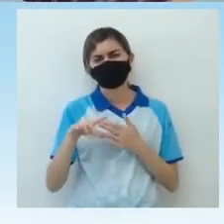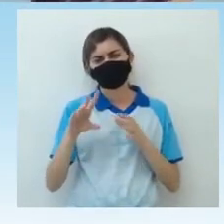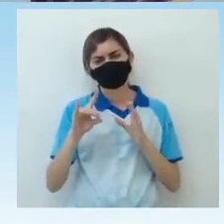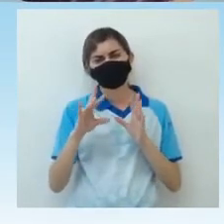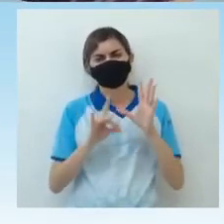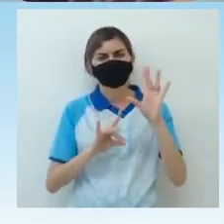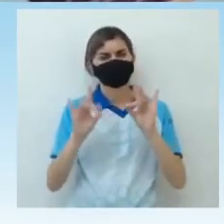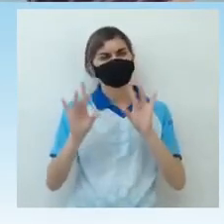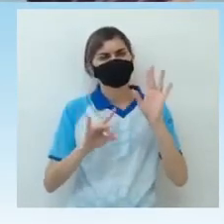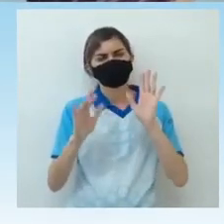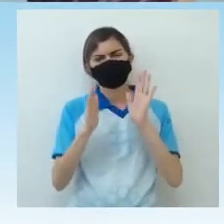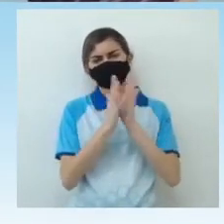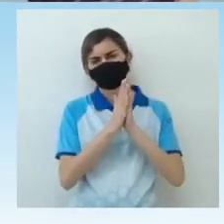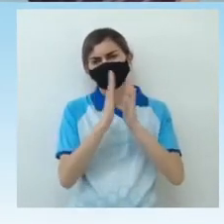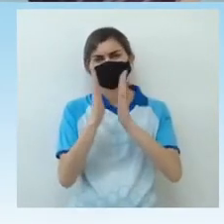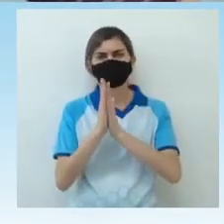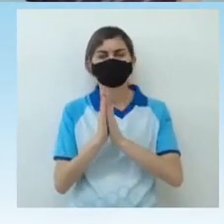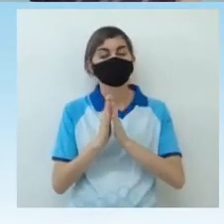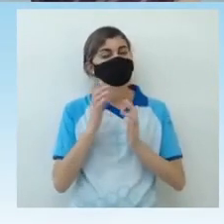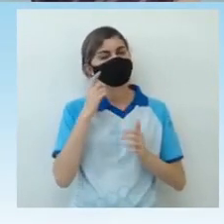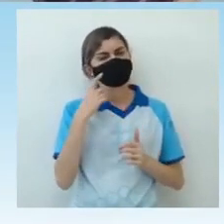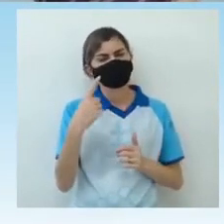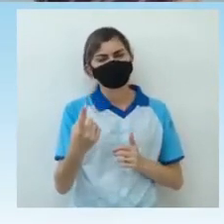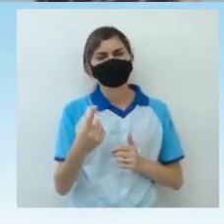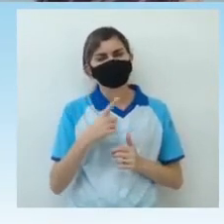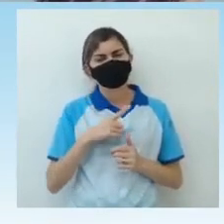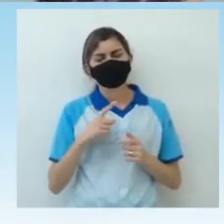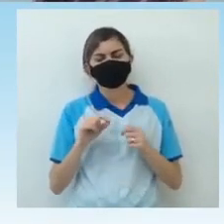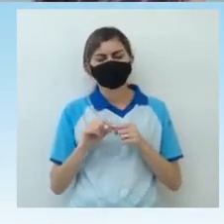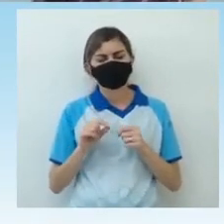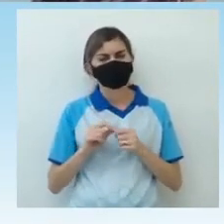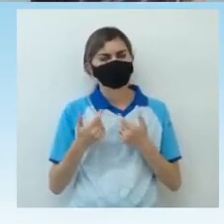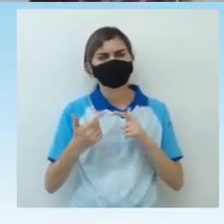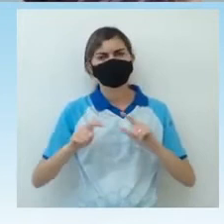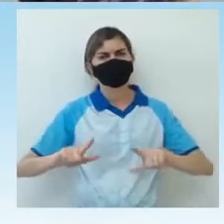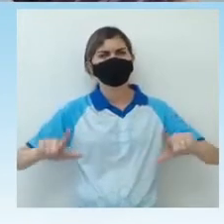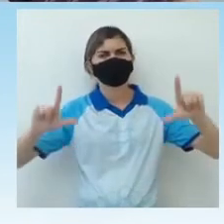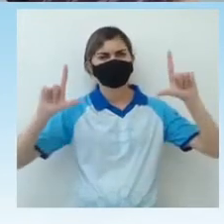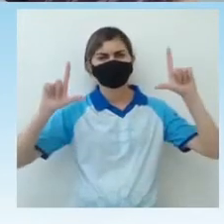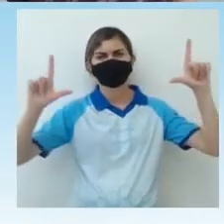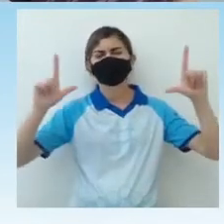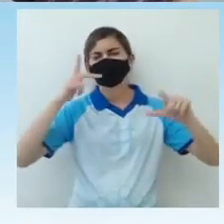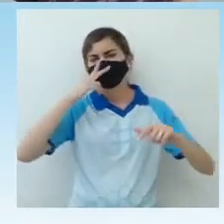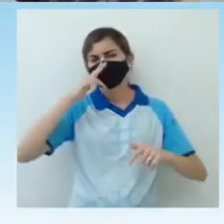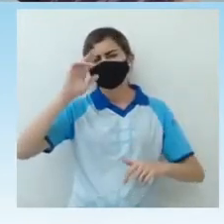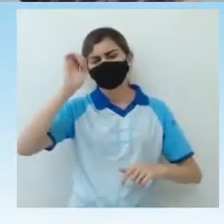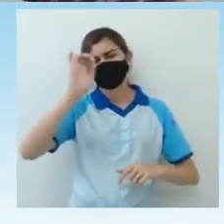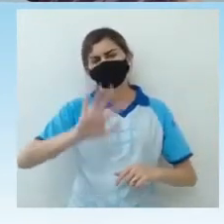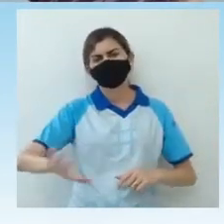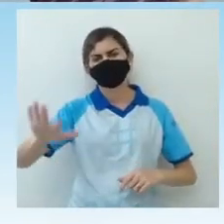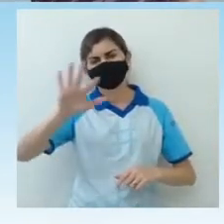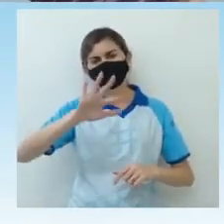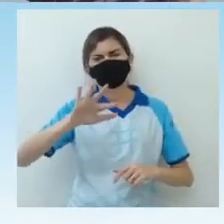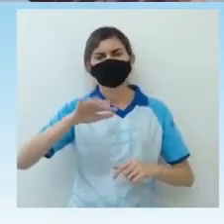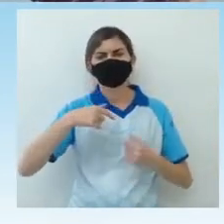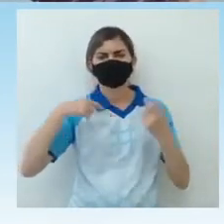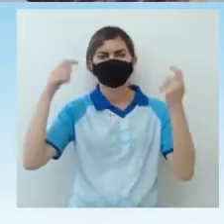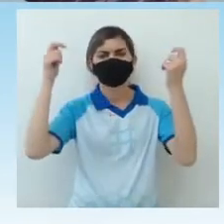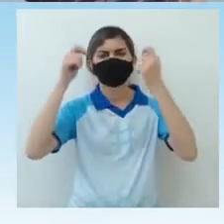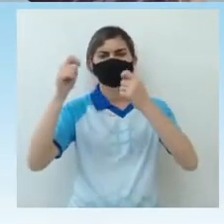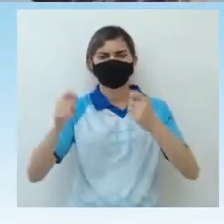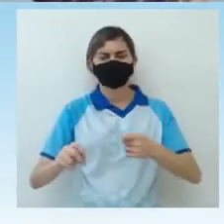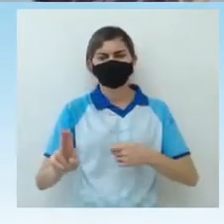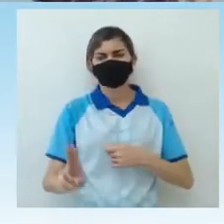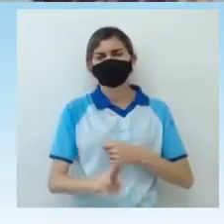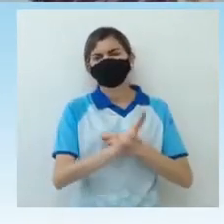colagem, né, com essa aplicação desse lambe-lambe? Ele forma um grande painel com a mesma imagem repetida. O artista